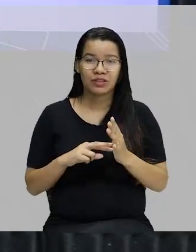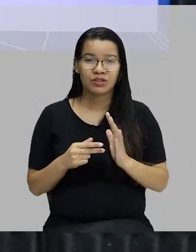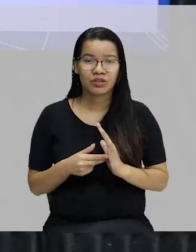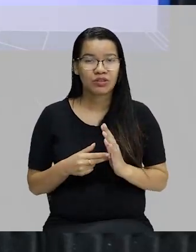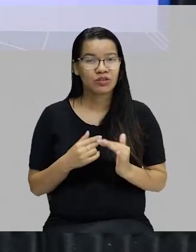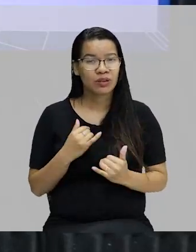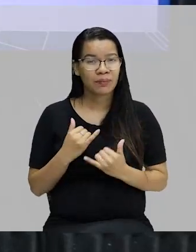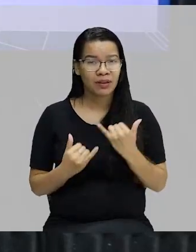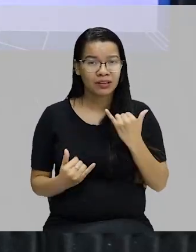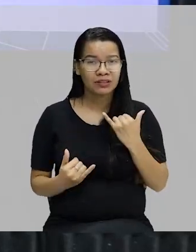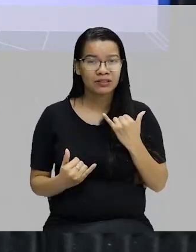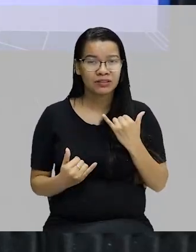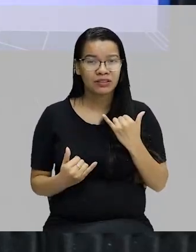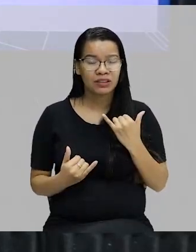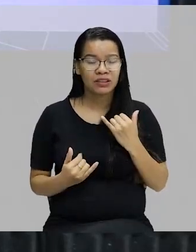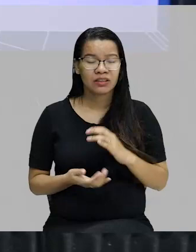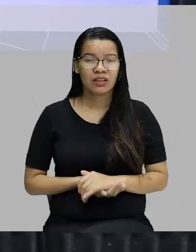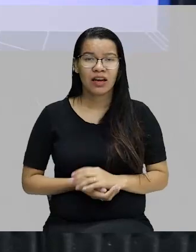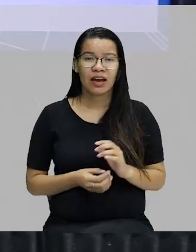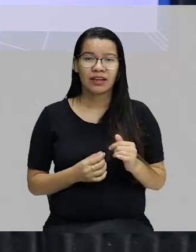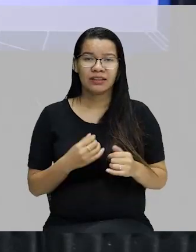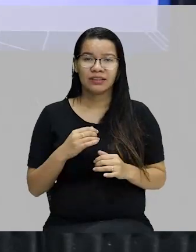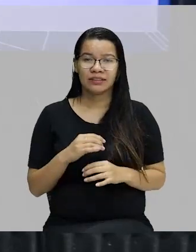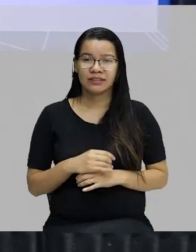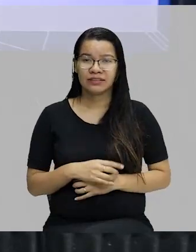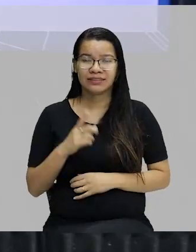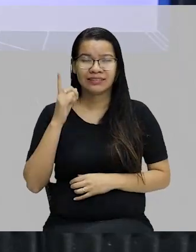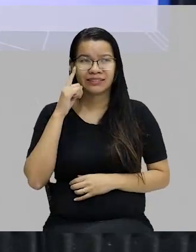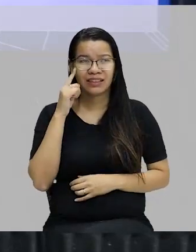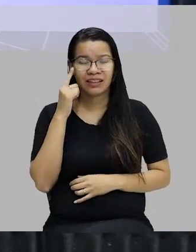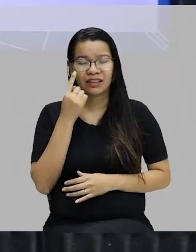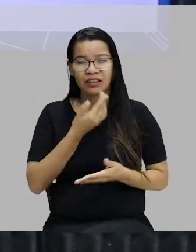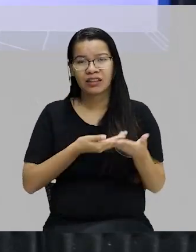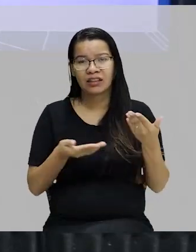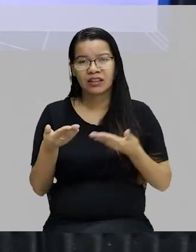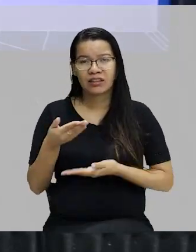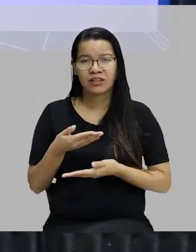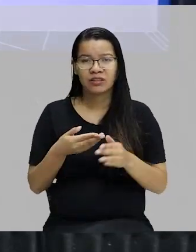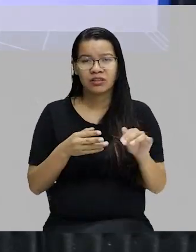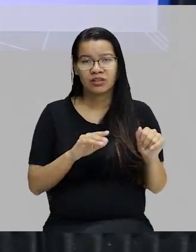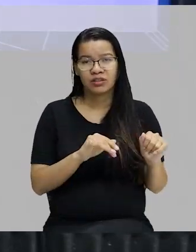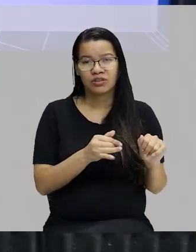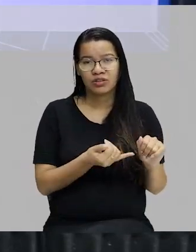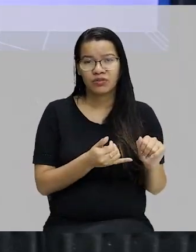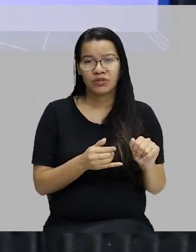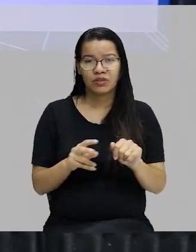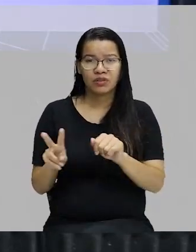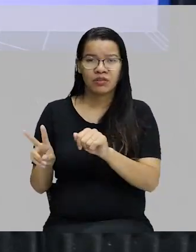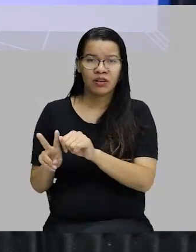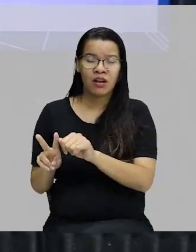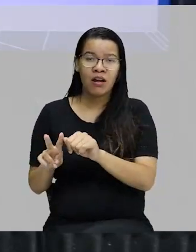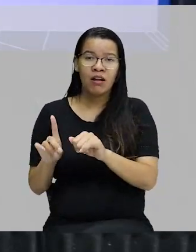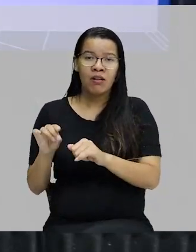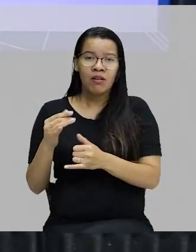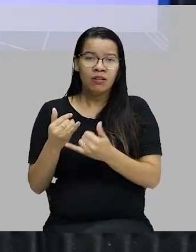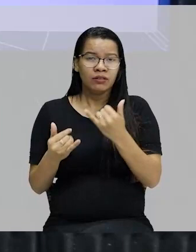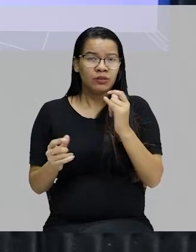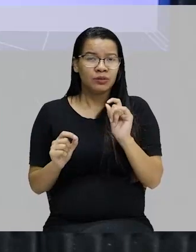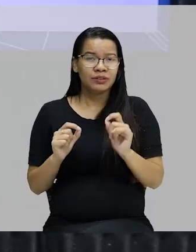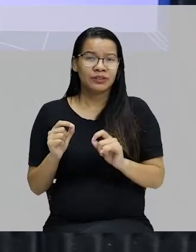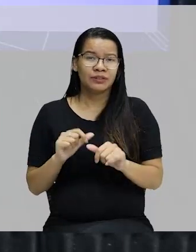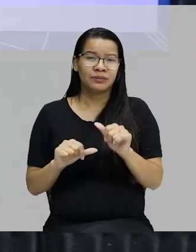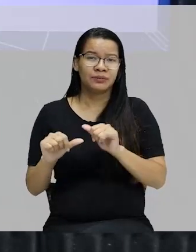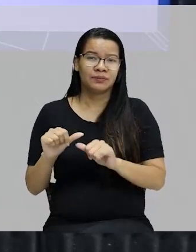muito parecido. A ideia que é transmitida pelo adjetivo e pelo advérbio, elas são semelhantes. O que muda é a